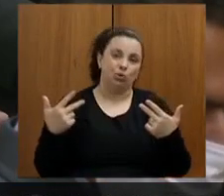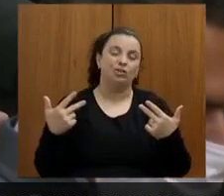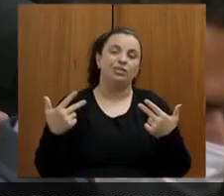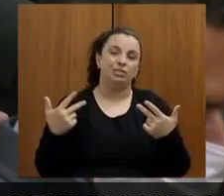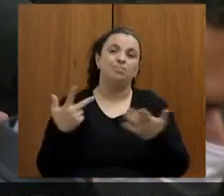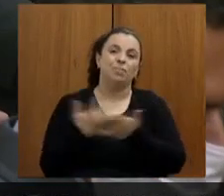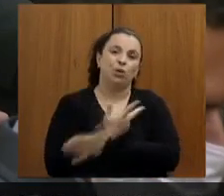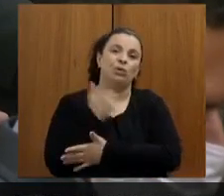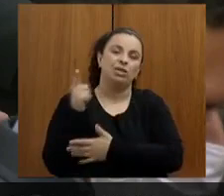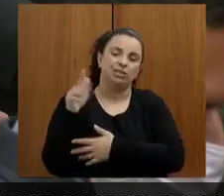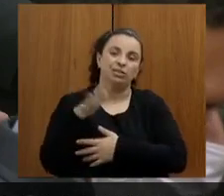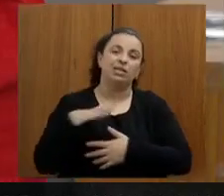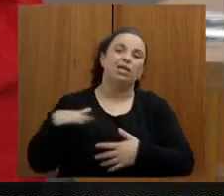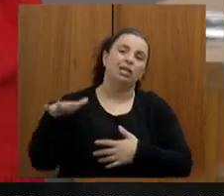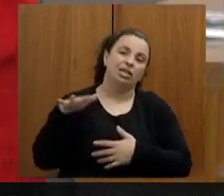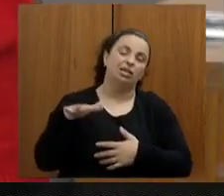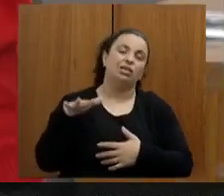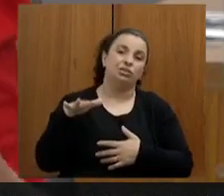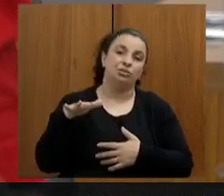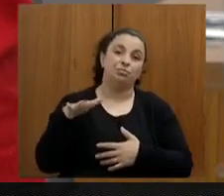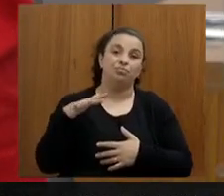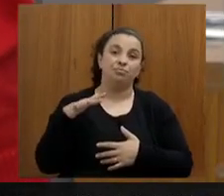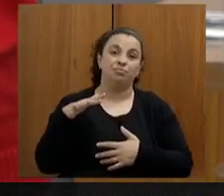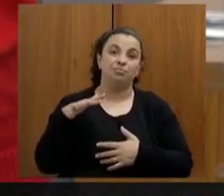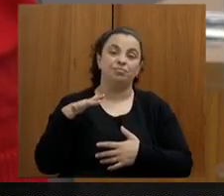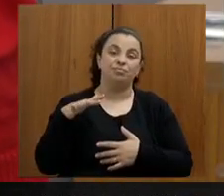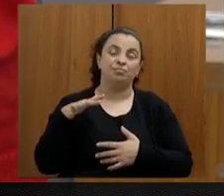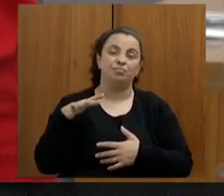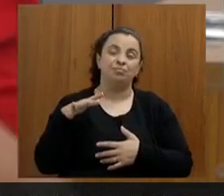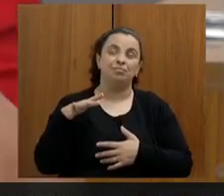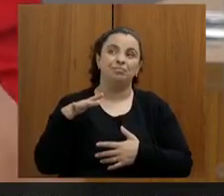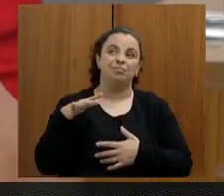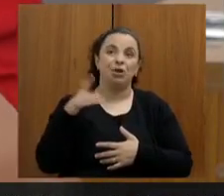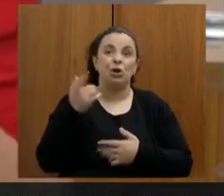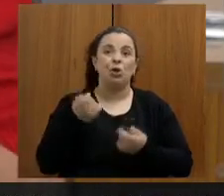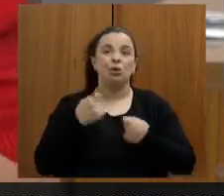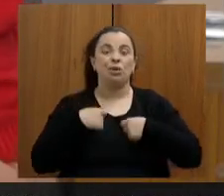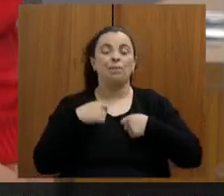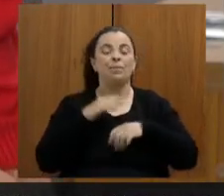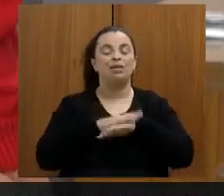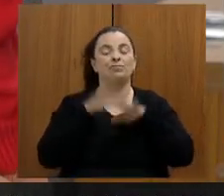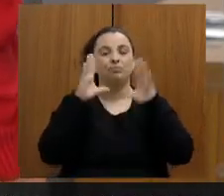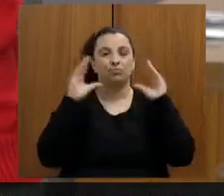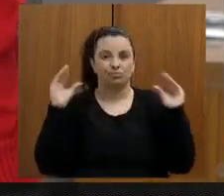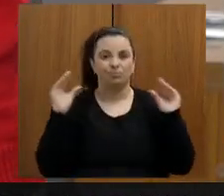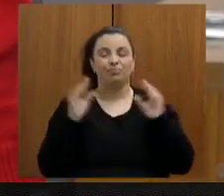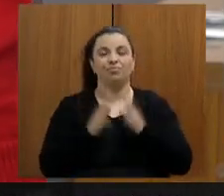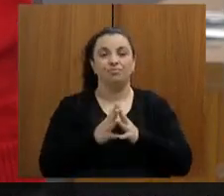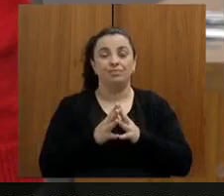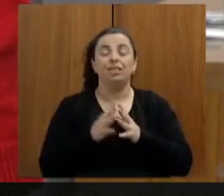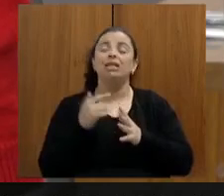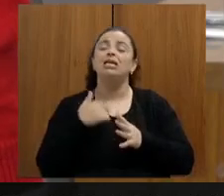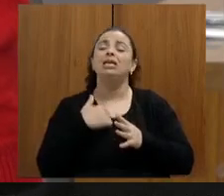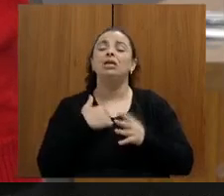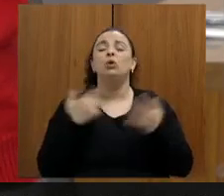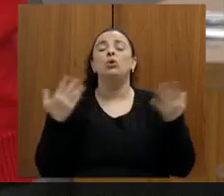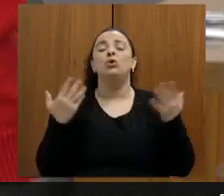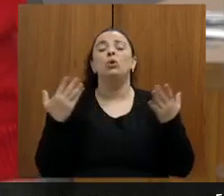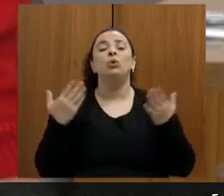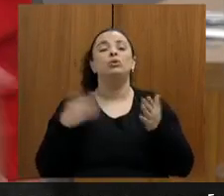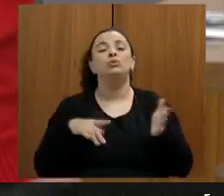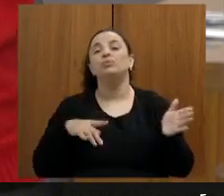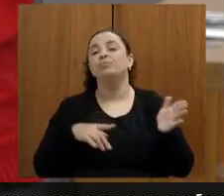também na região para que a gente possa ter ainda maior tranquilidade é por isso que o meu questionamento é